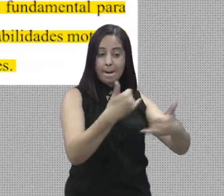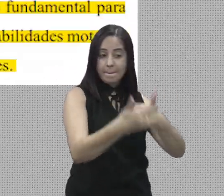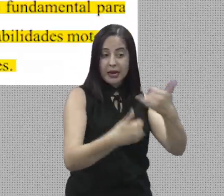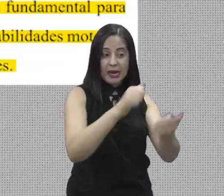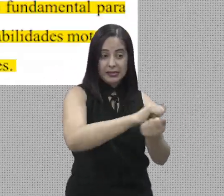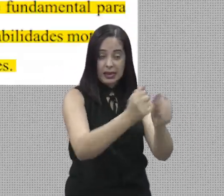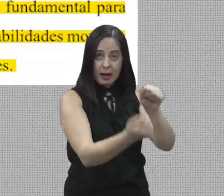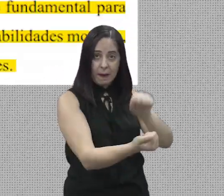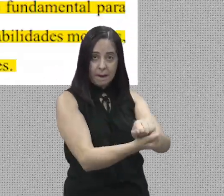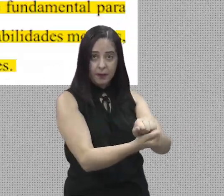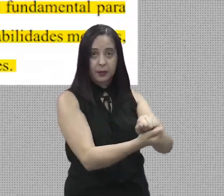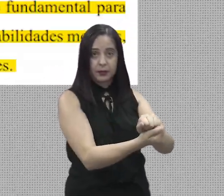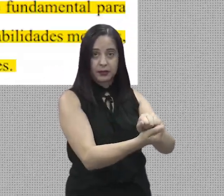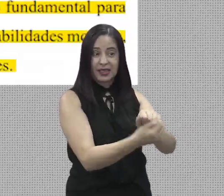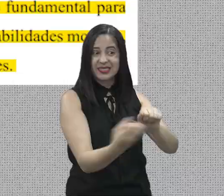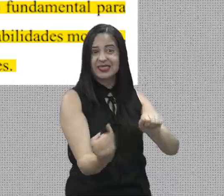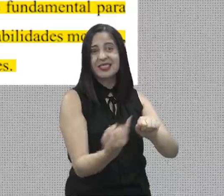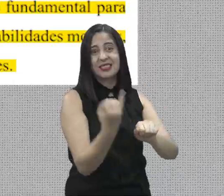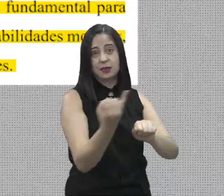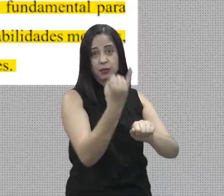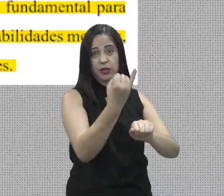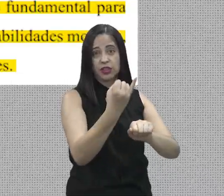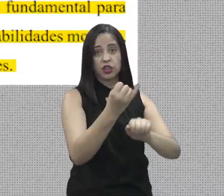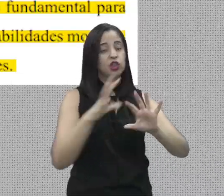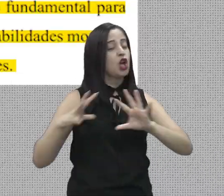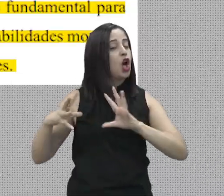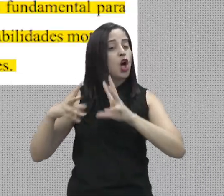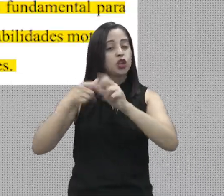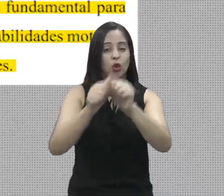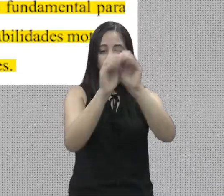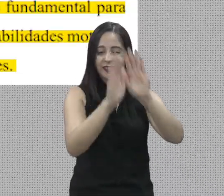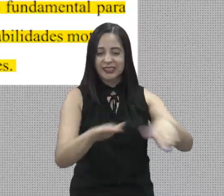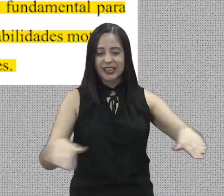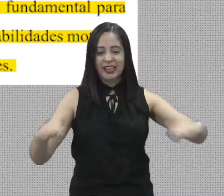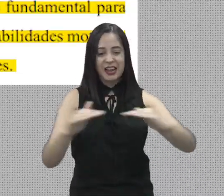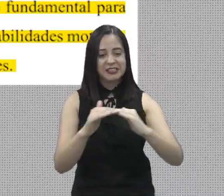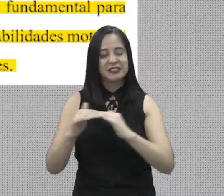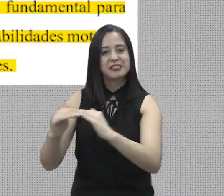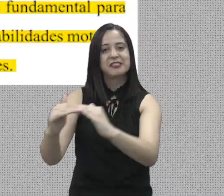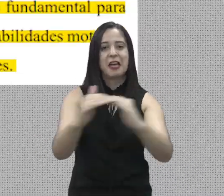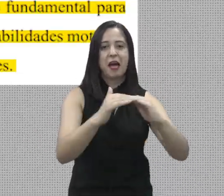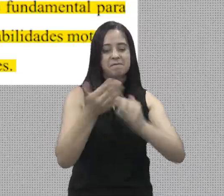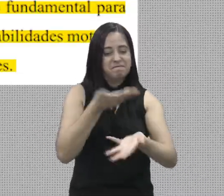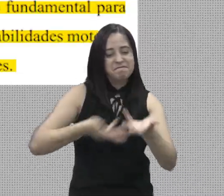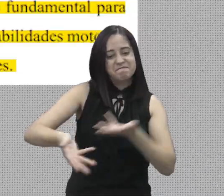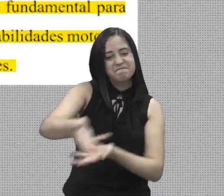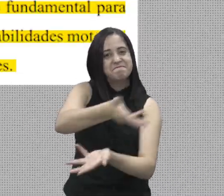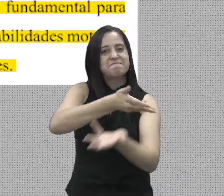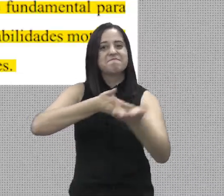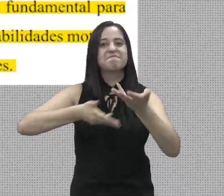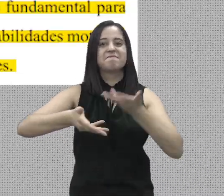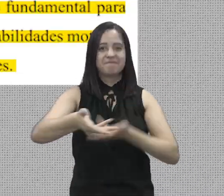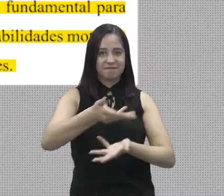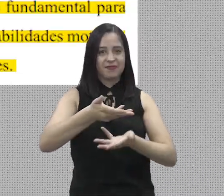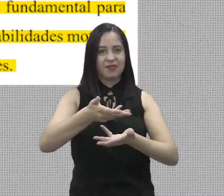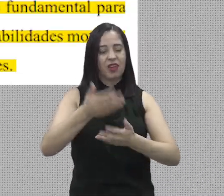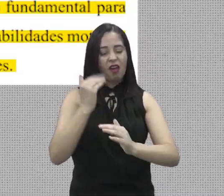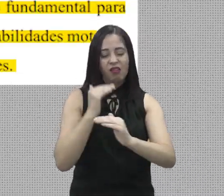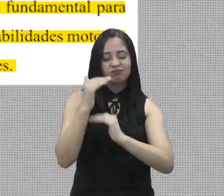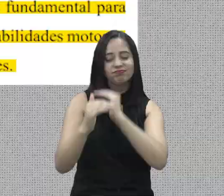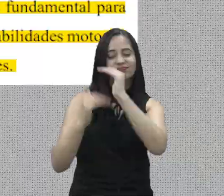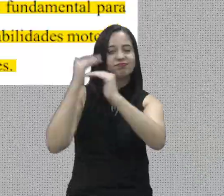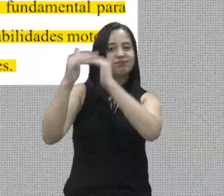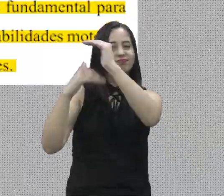brinquedos adaptados no sistema educacional é fundamental para que todas as crianças possam interagir, socializar